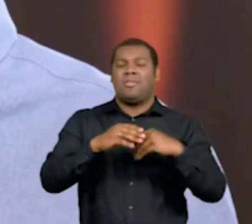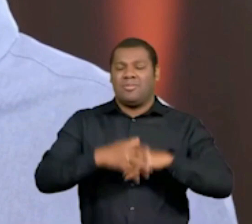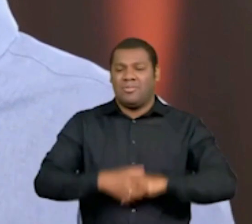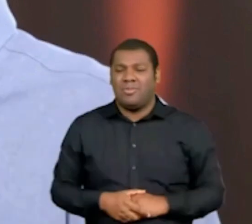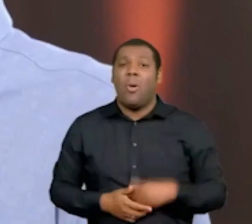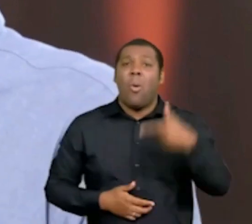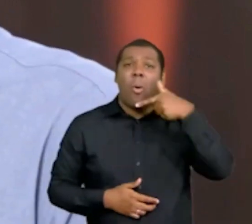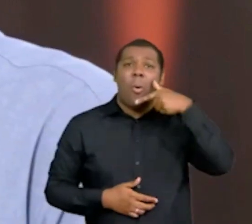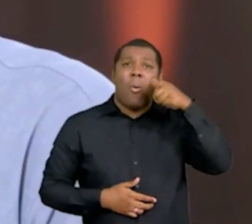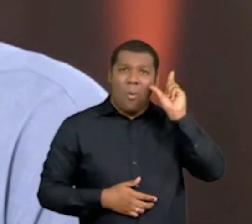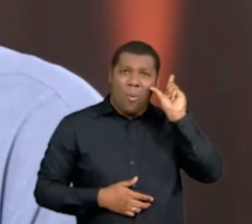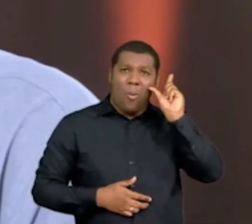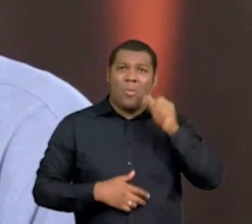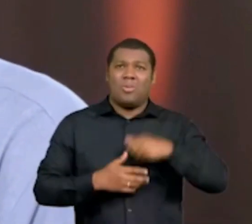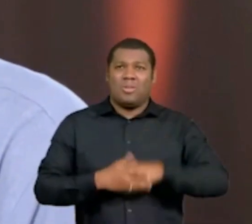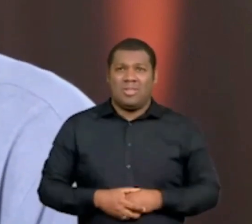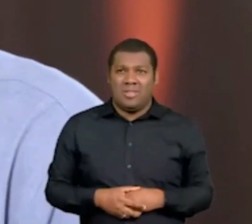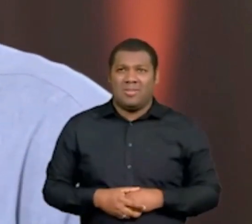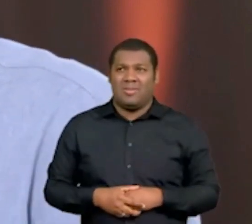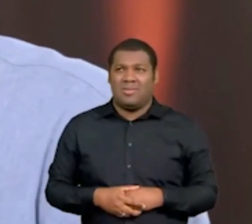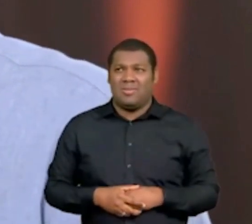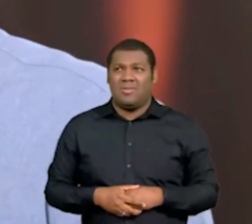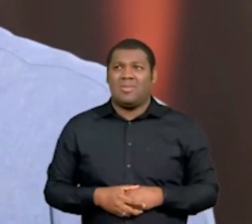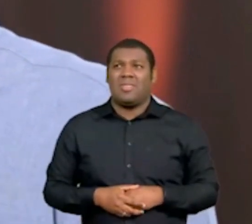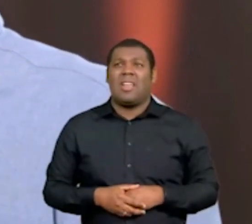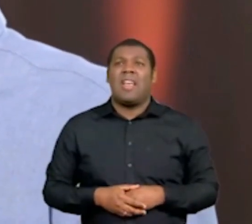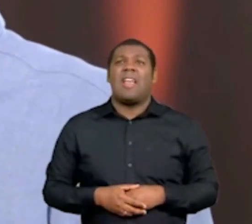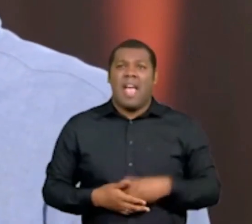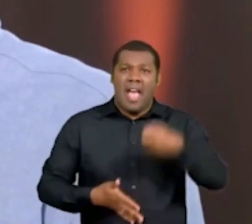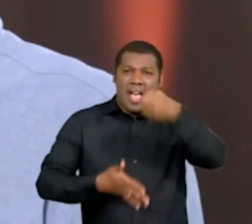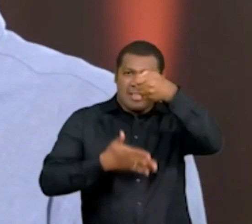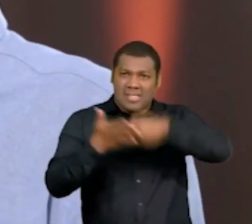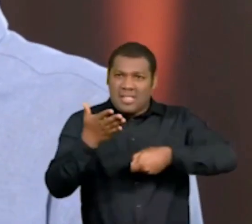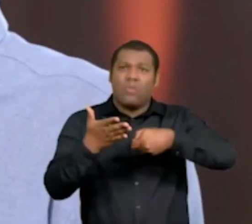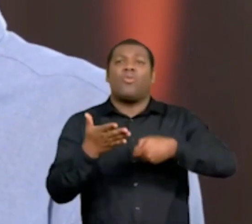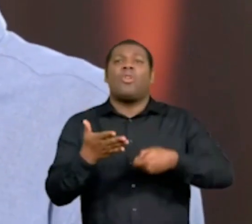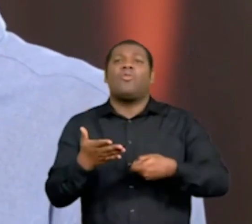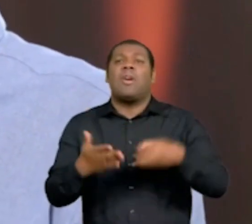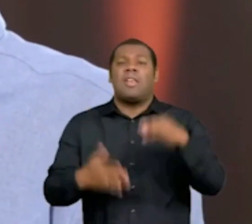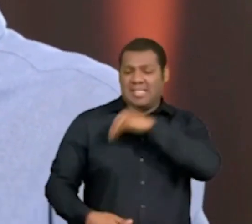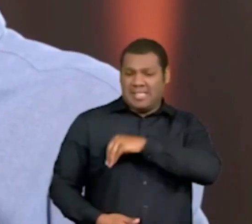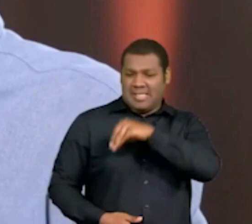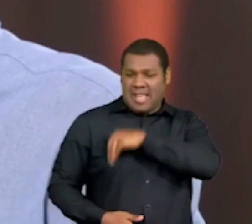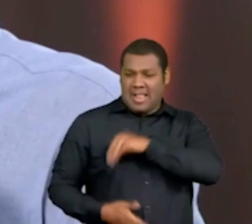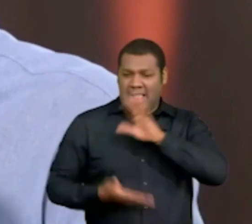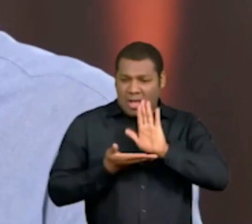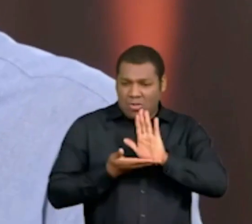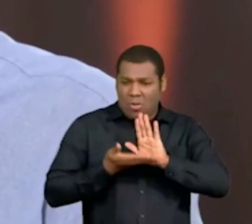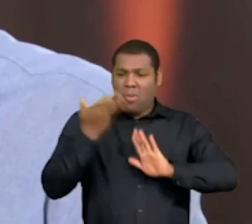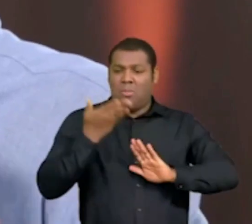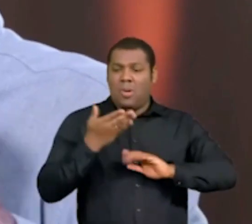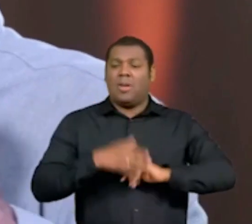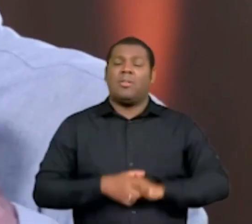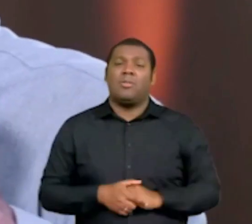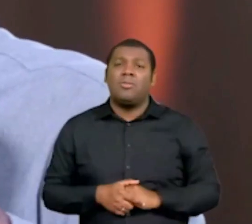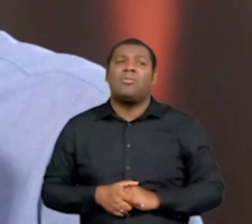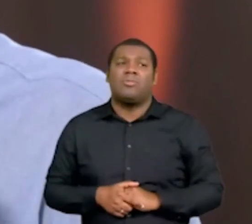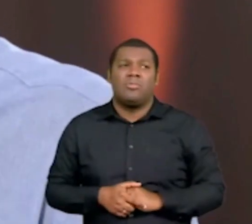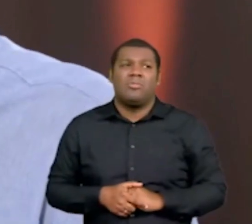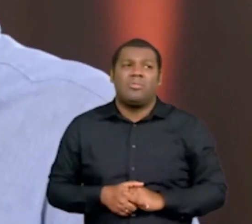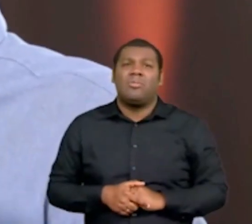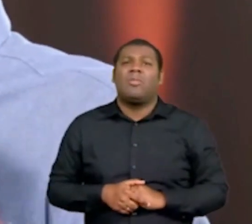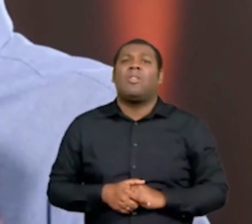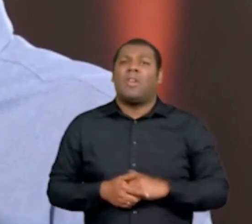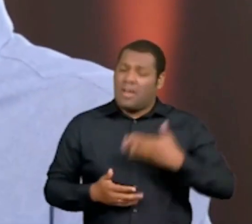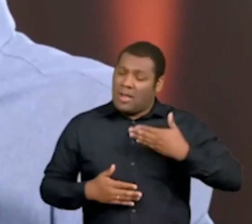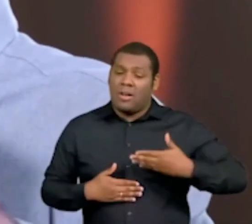assinatura disso, a assinatura do aumento do salário mínimo. Ou seja, que é pouco, mas é um sinal muito grande, porque daqui para frente o